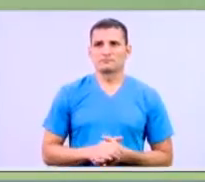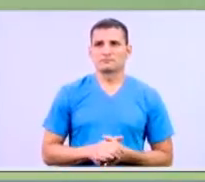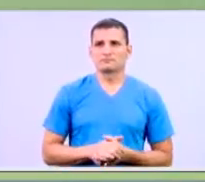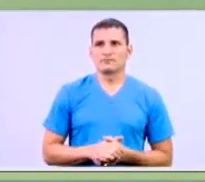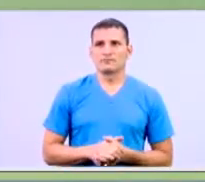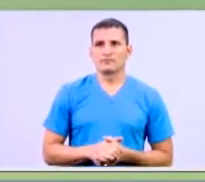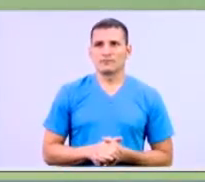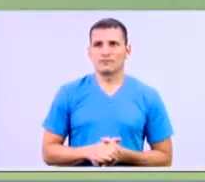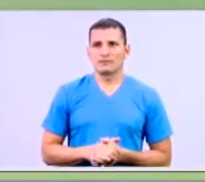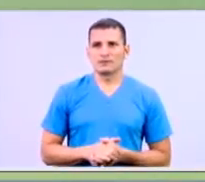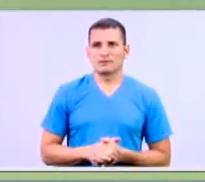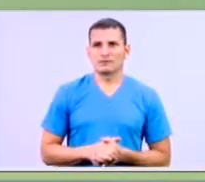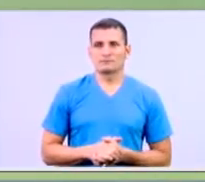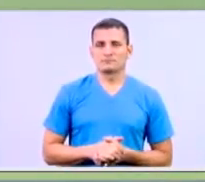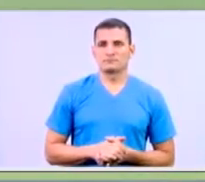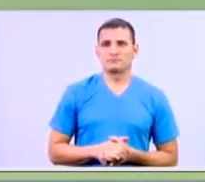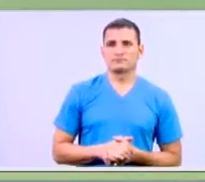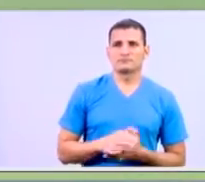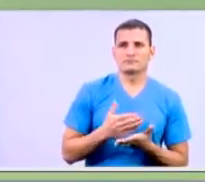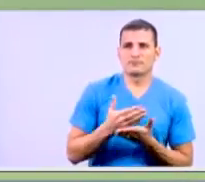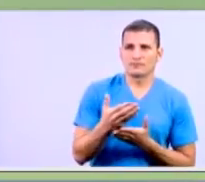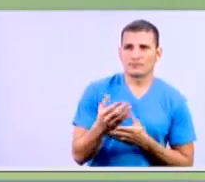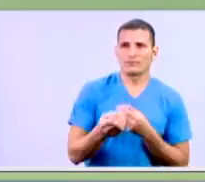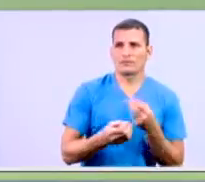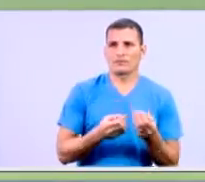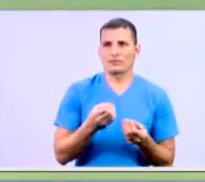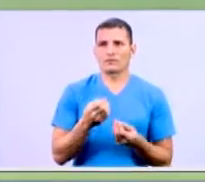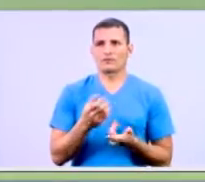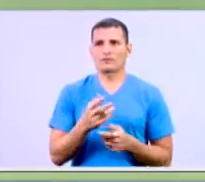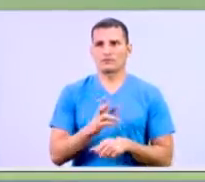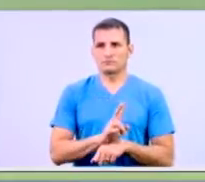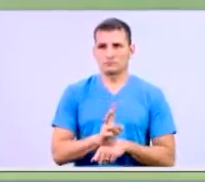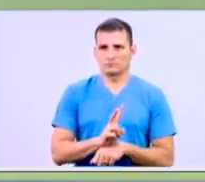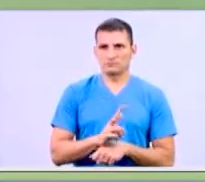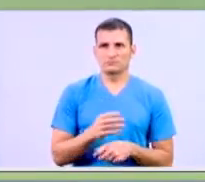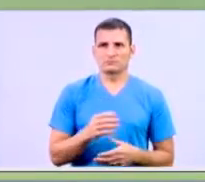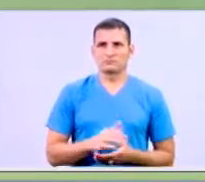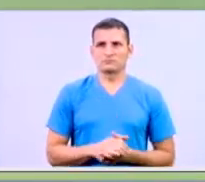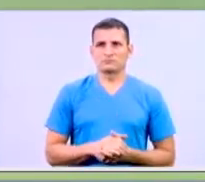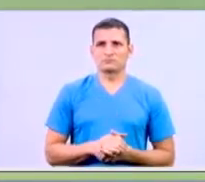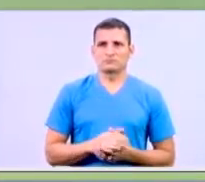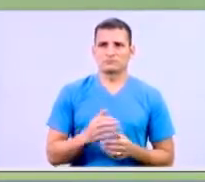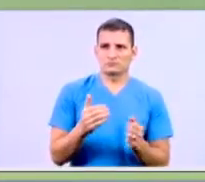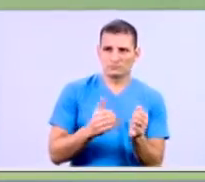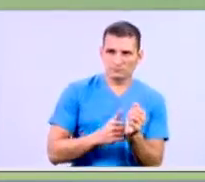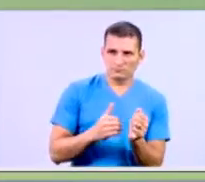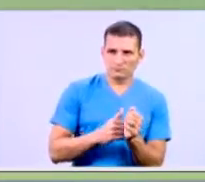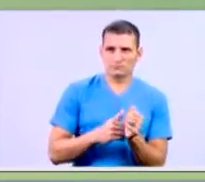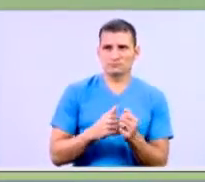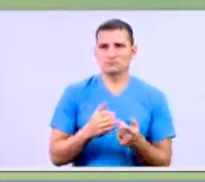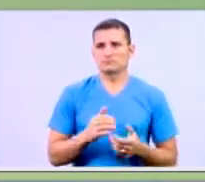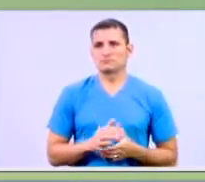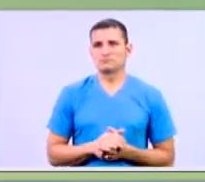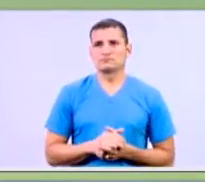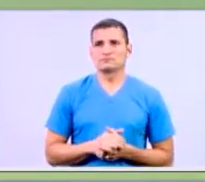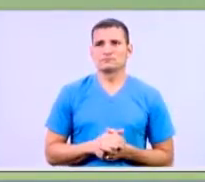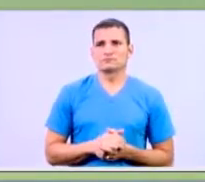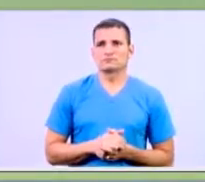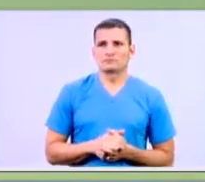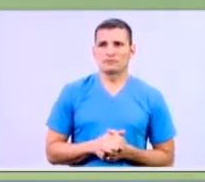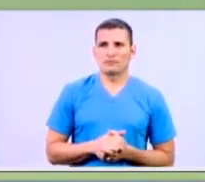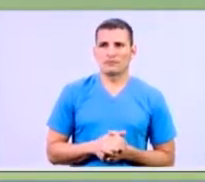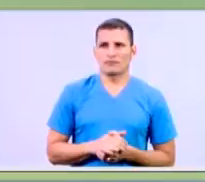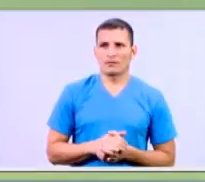E aí já começa a falar de mecanismos de segurança, fala de contas e senhas, né? Aposto que muitos de vocês já